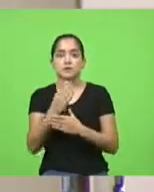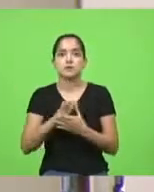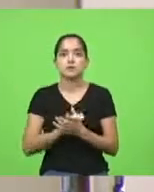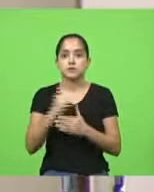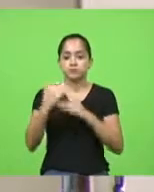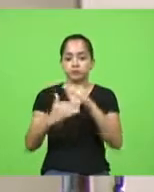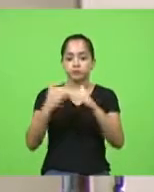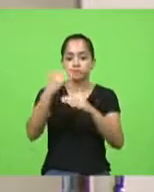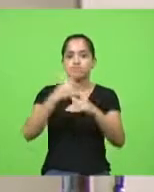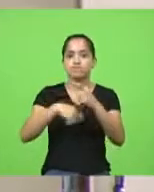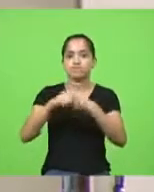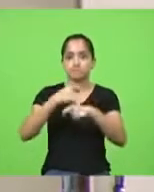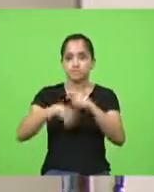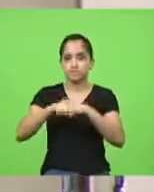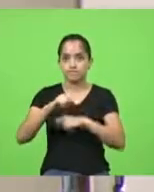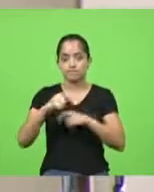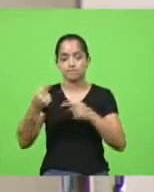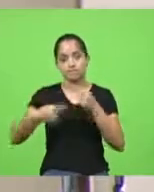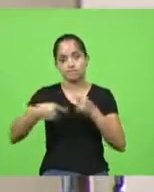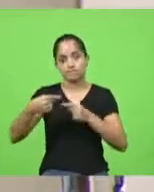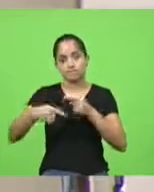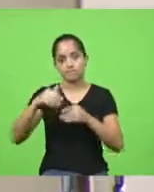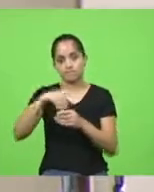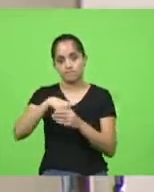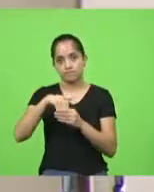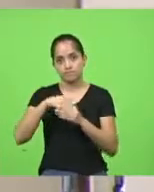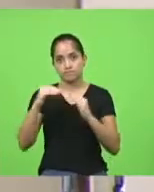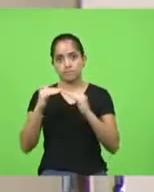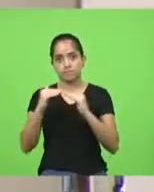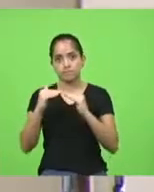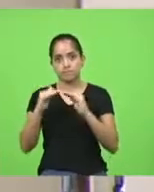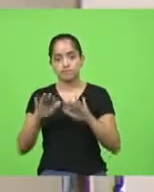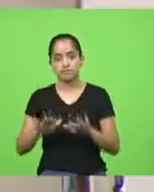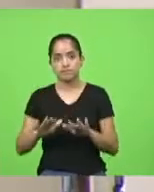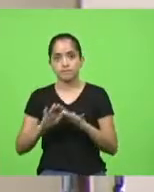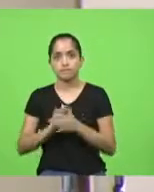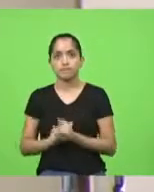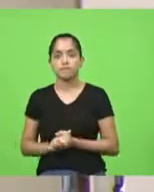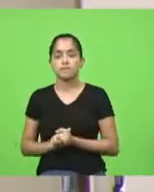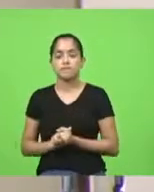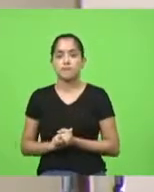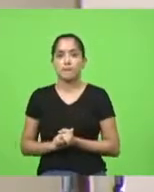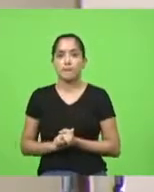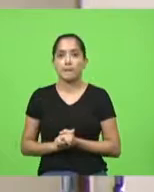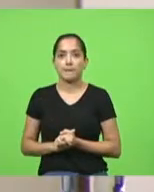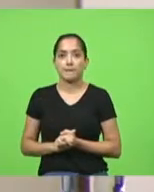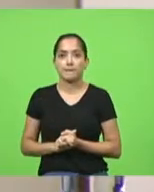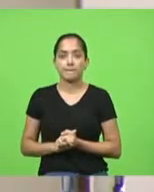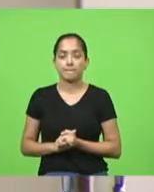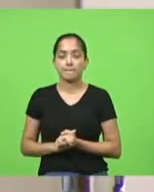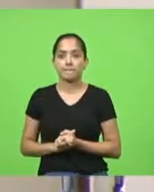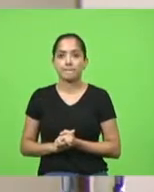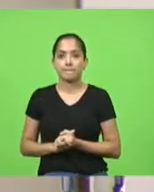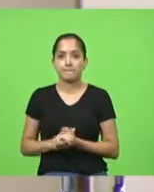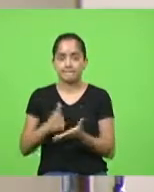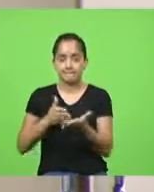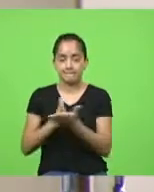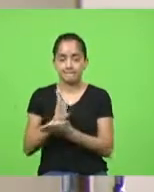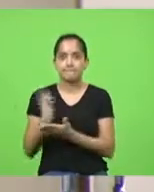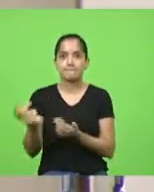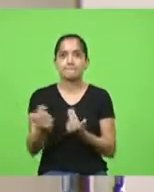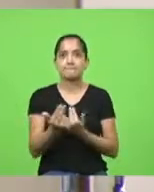Desenvolvimento Econômico, em discussão. Não havendo quem queira discutir, em votação. Deputados que aprovam, permaneçam como se encontram. Aprovado